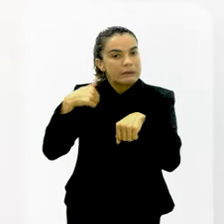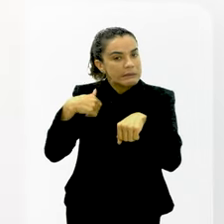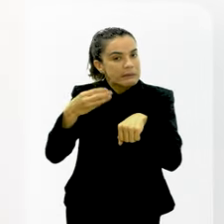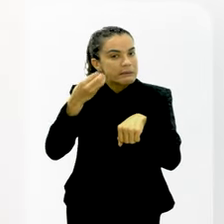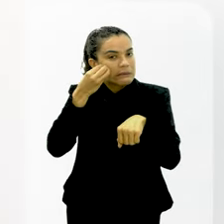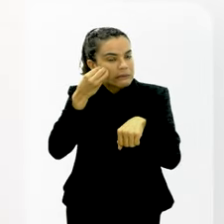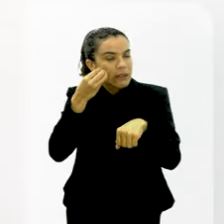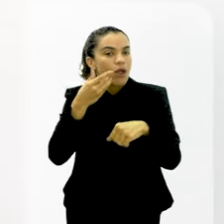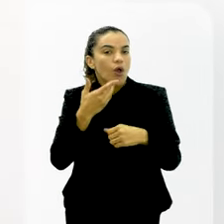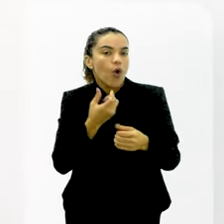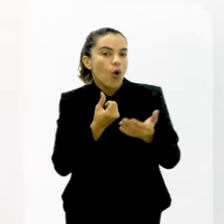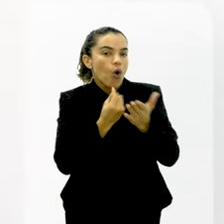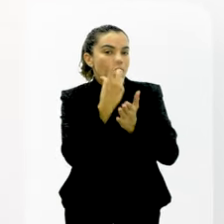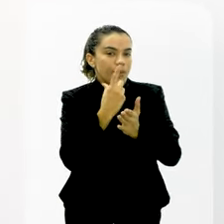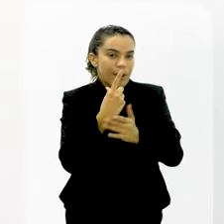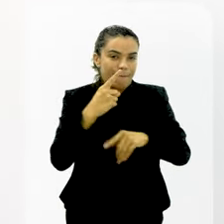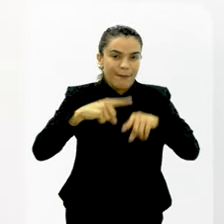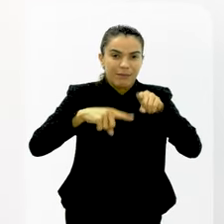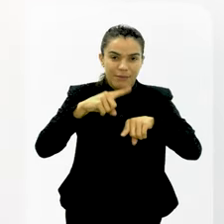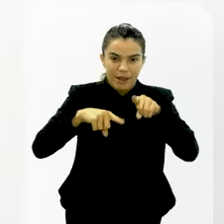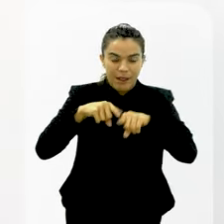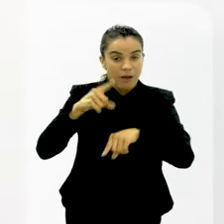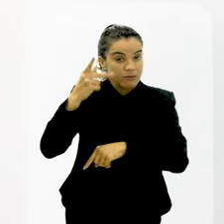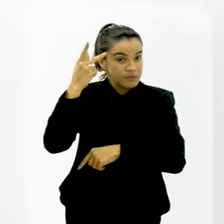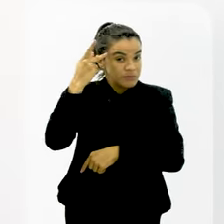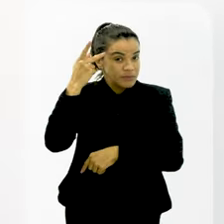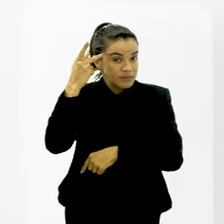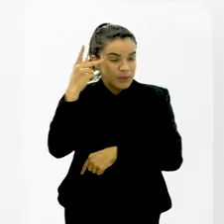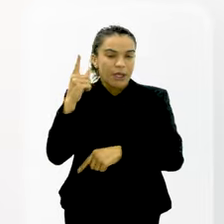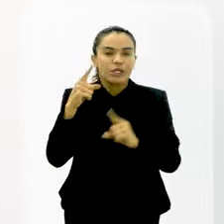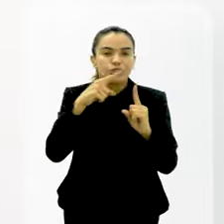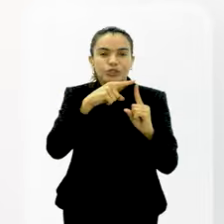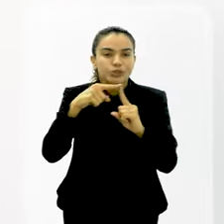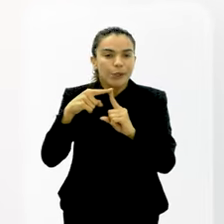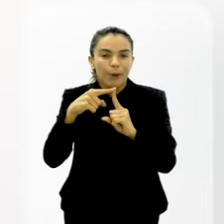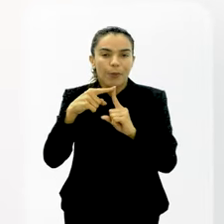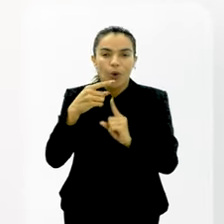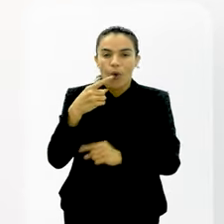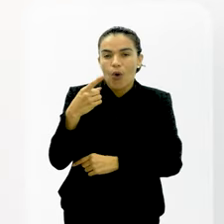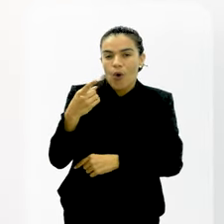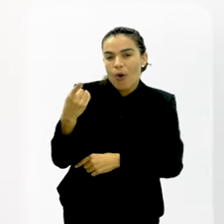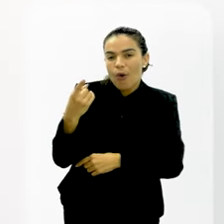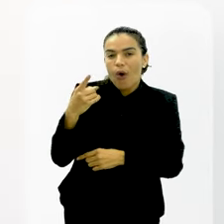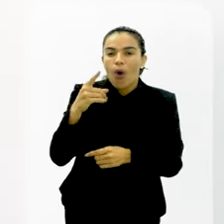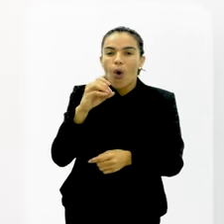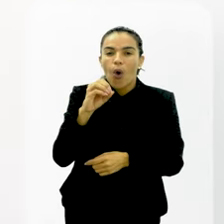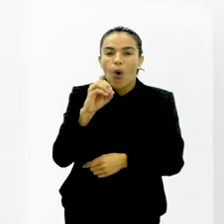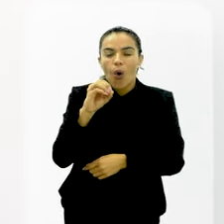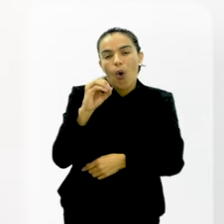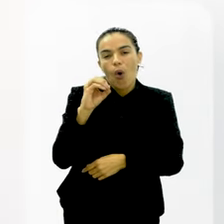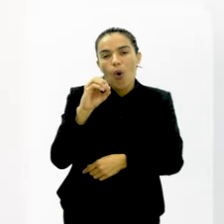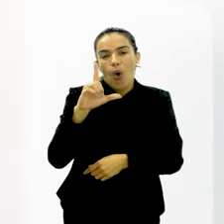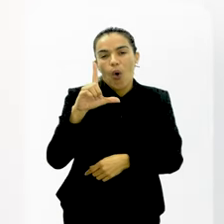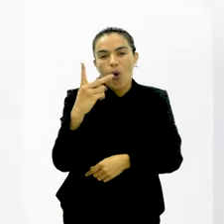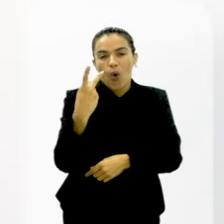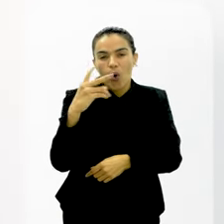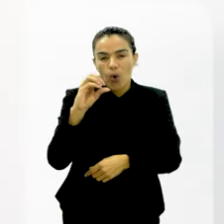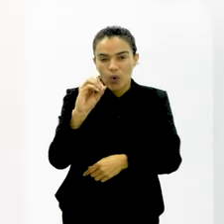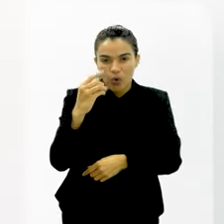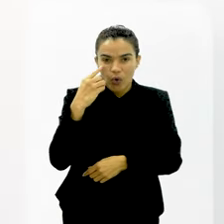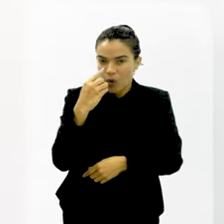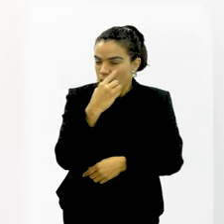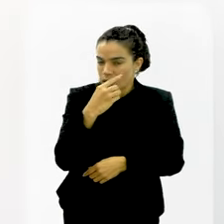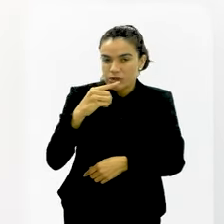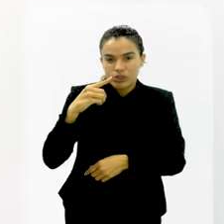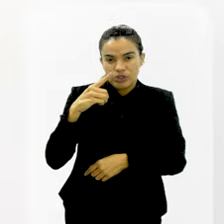E consegui alguns materiais em São Paulo, que são uma espécie de material tipo olho de gato, que são refletivos com a